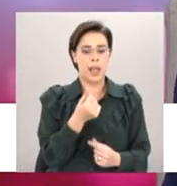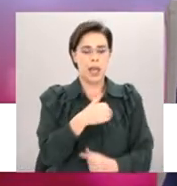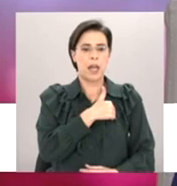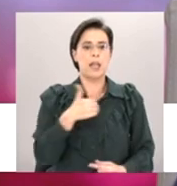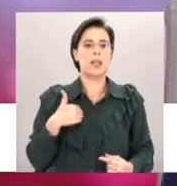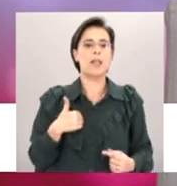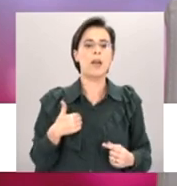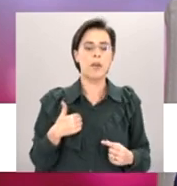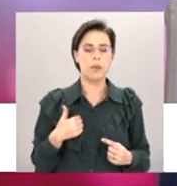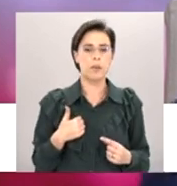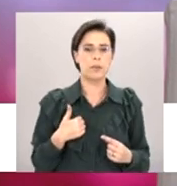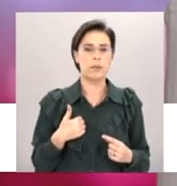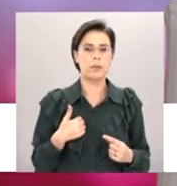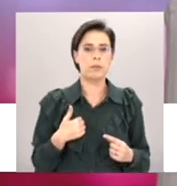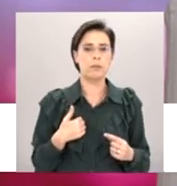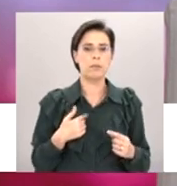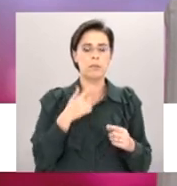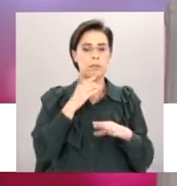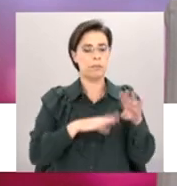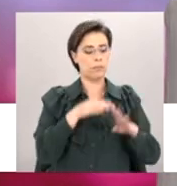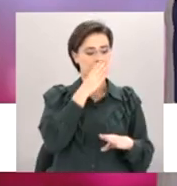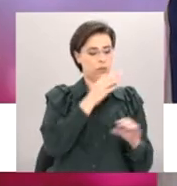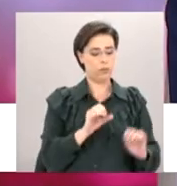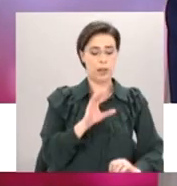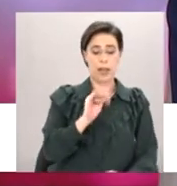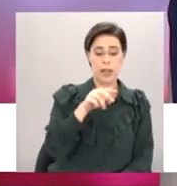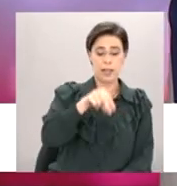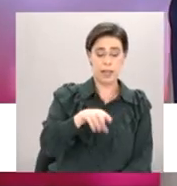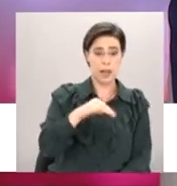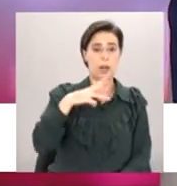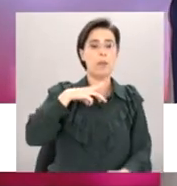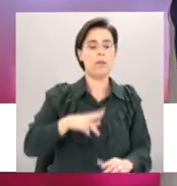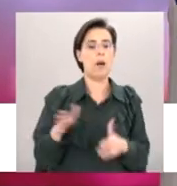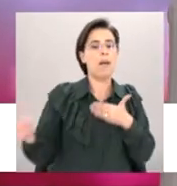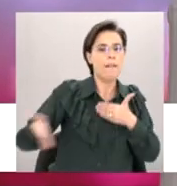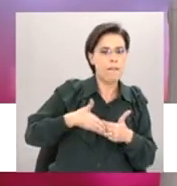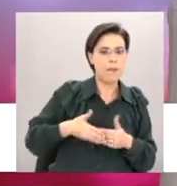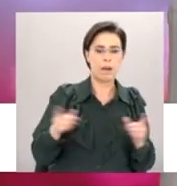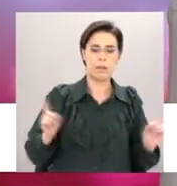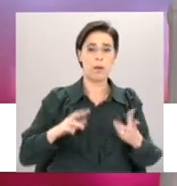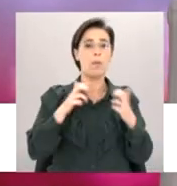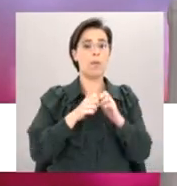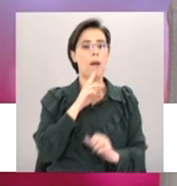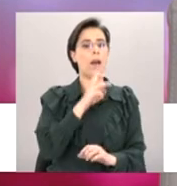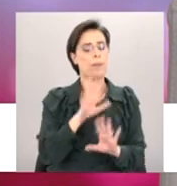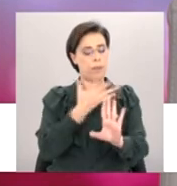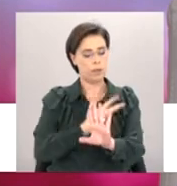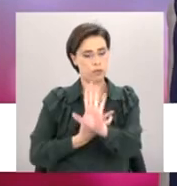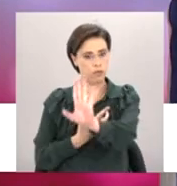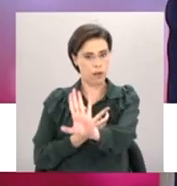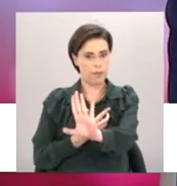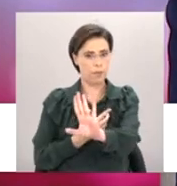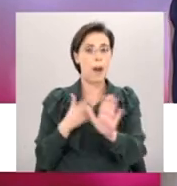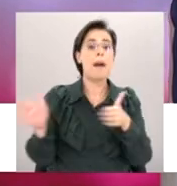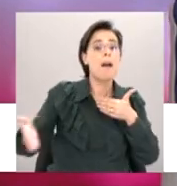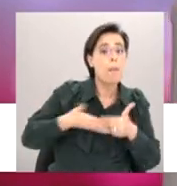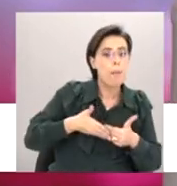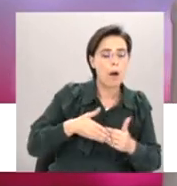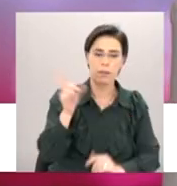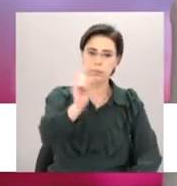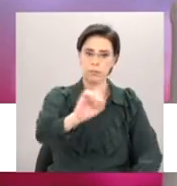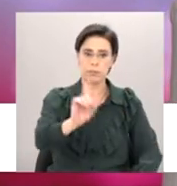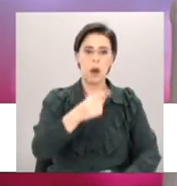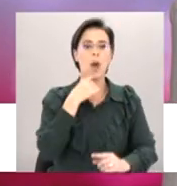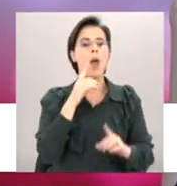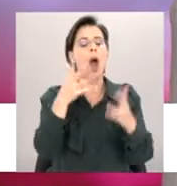para a saúde suplementar com uma foice que está se não sabe o SNS em Portugal não deixa a porta a ninguém tem problemas respostas ao avô mas não fecha a porta a ninguém